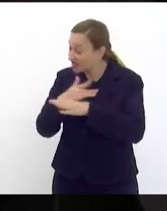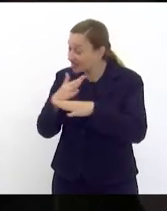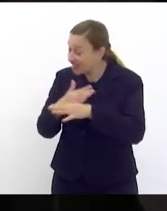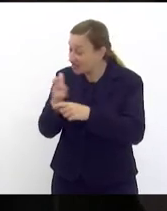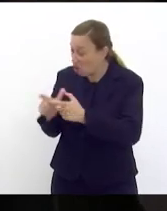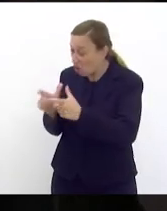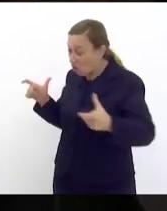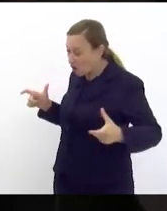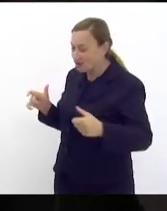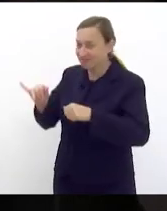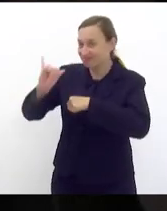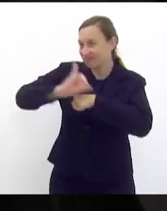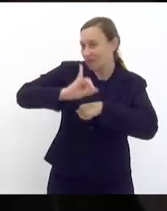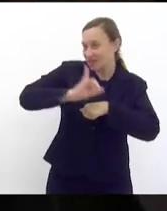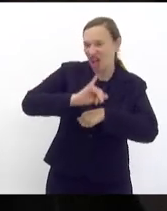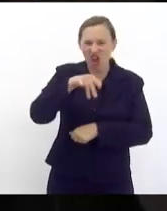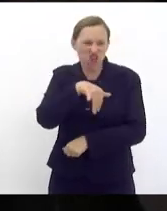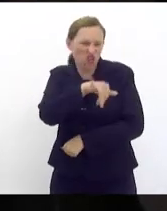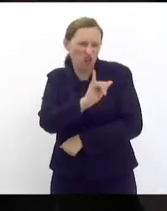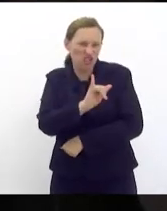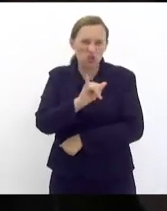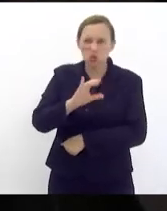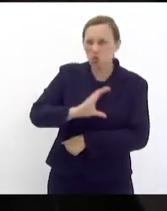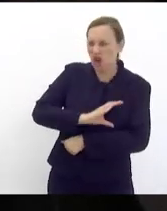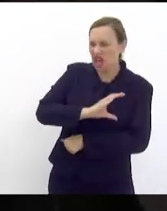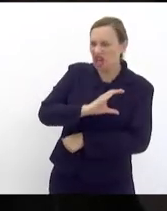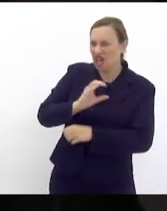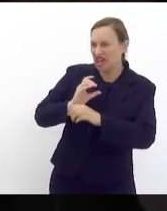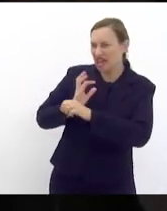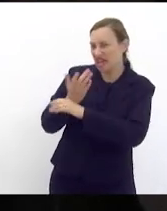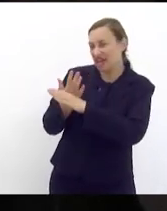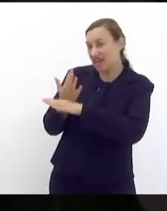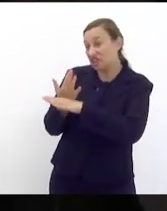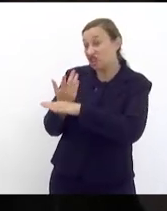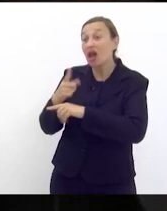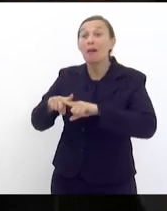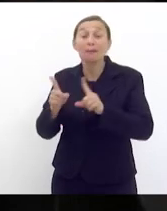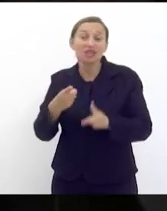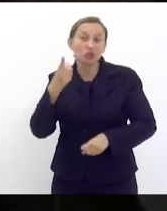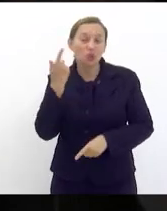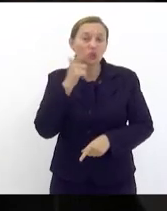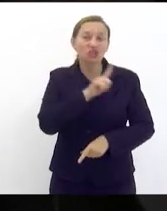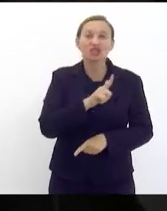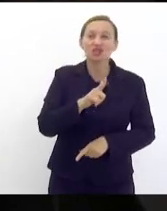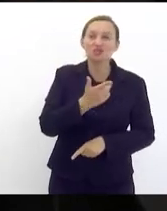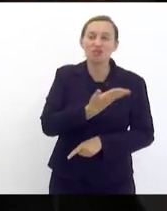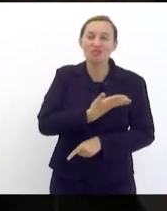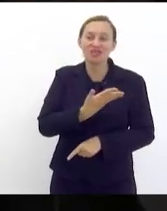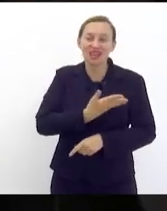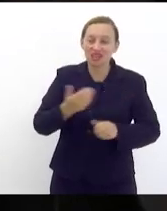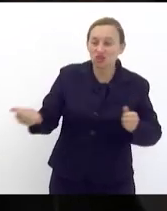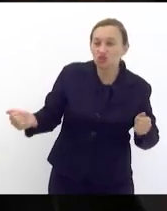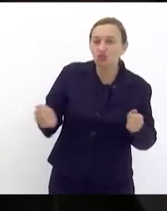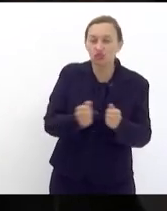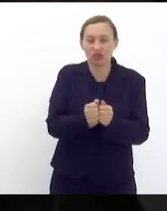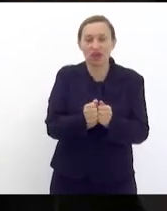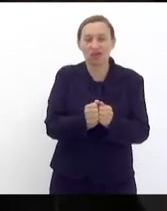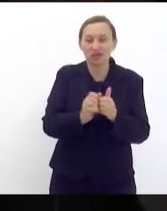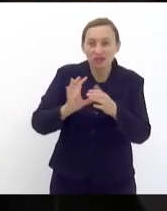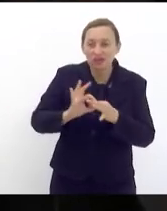Capital, como Nova Iguaçu, como Caxias, mas a gente conseguiu, com uma amizade, se juntar, se